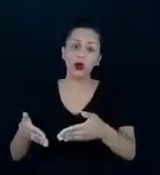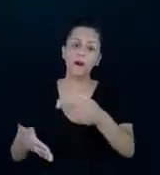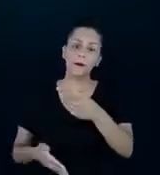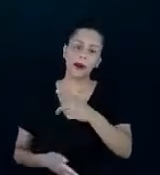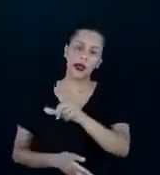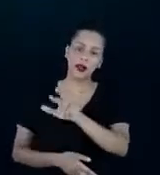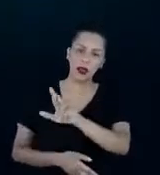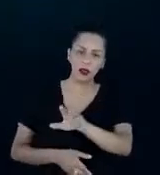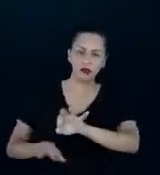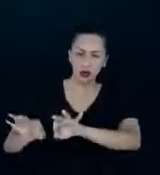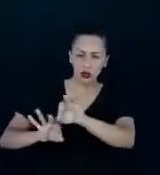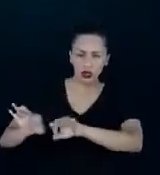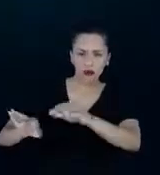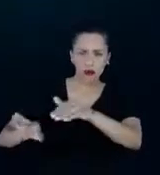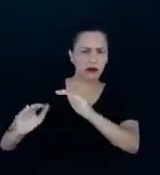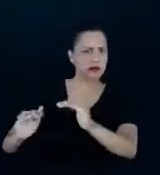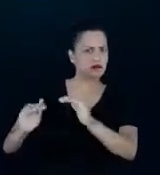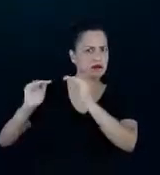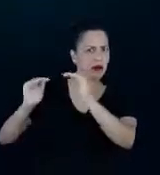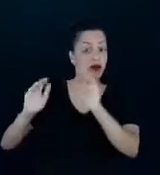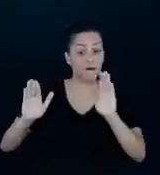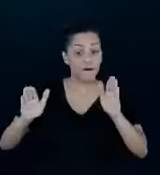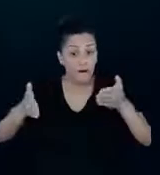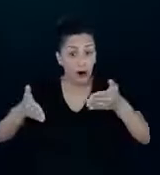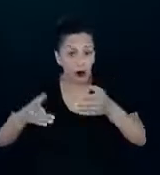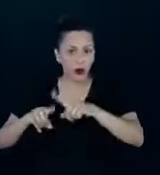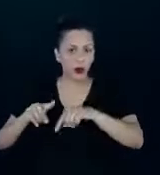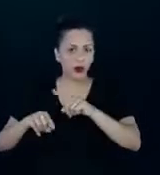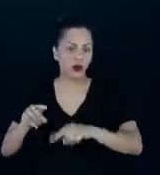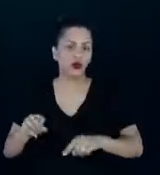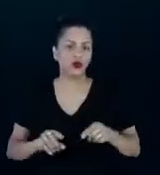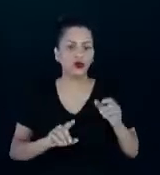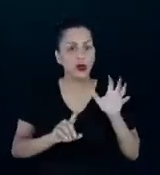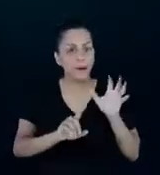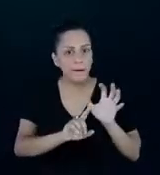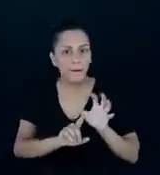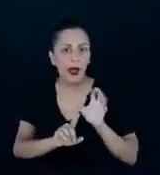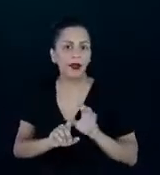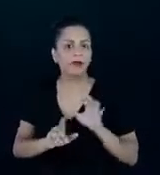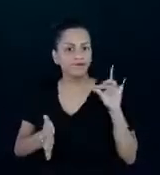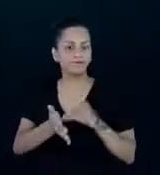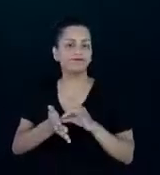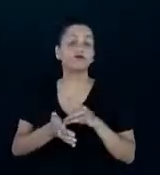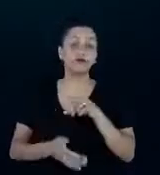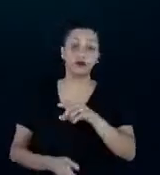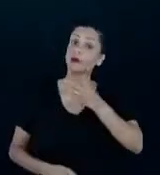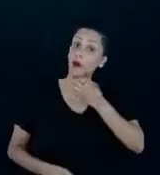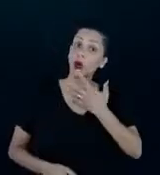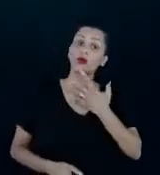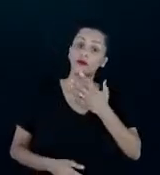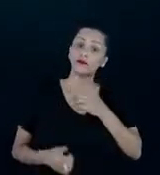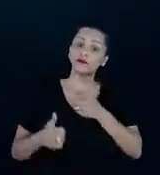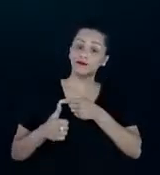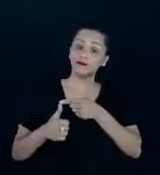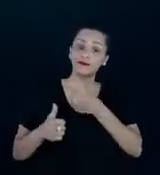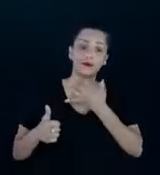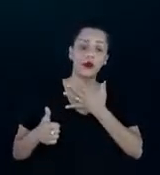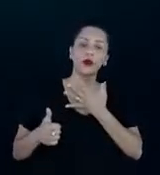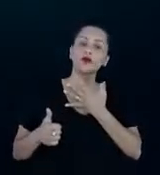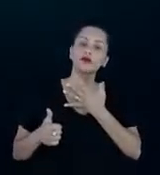em projetos mais voltados para produtos, para impactos reais, isso é muito bom. Isso nos